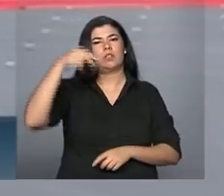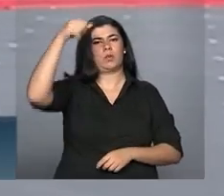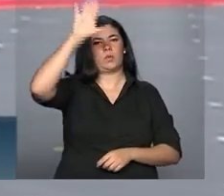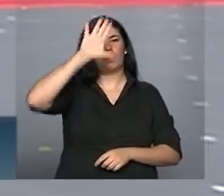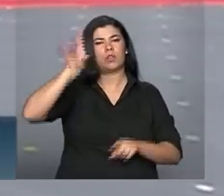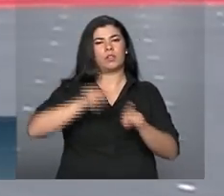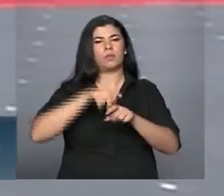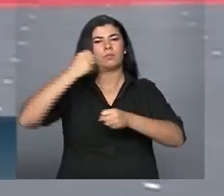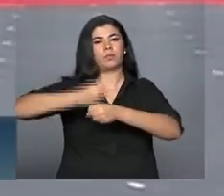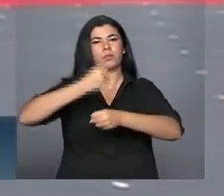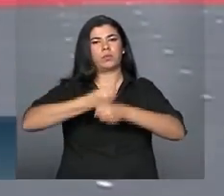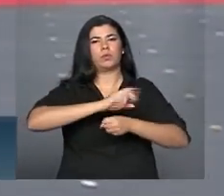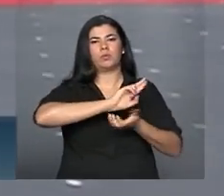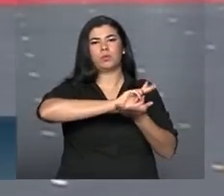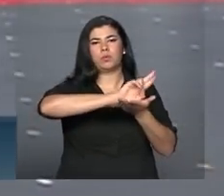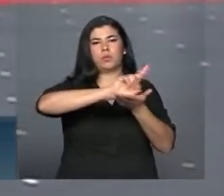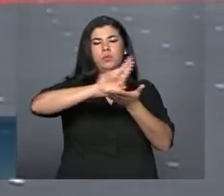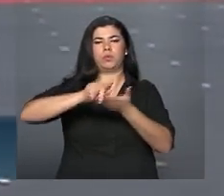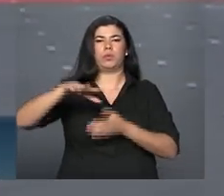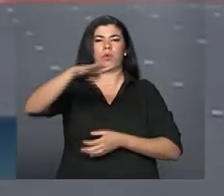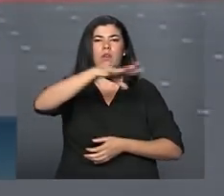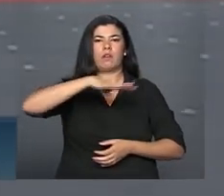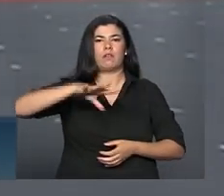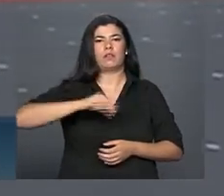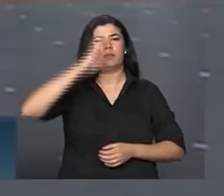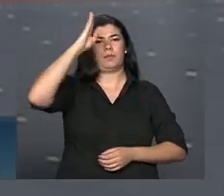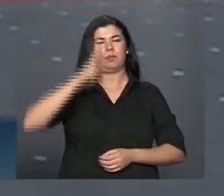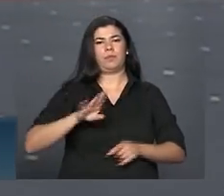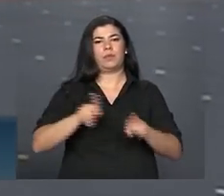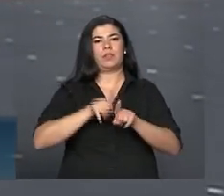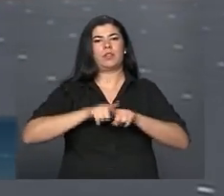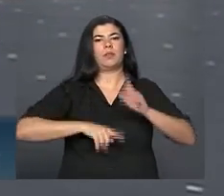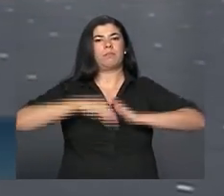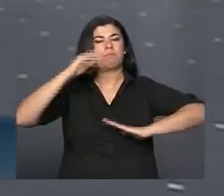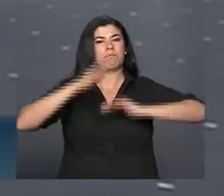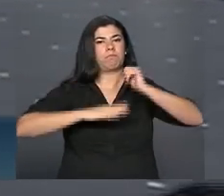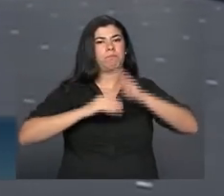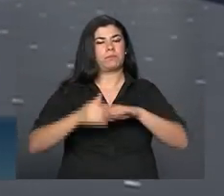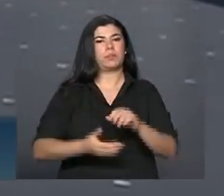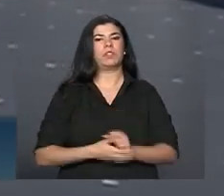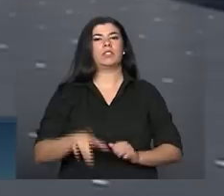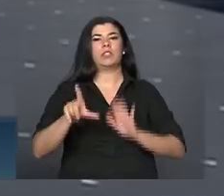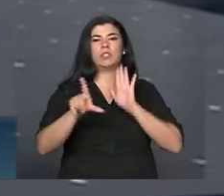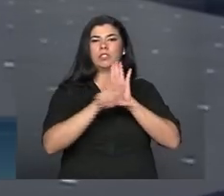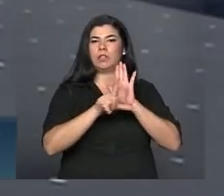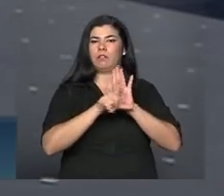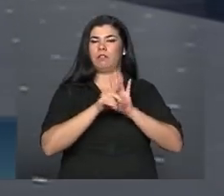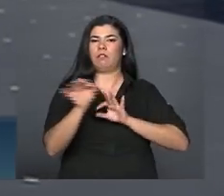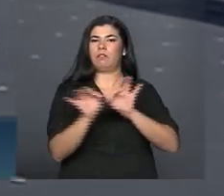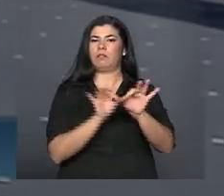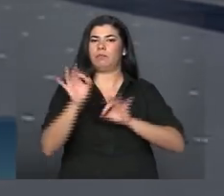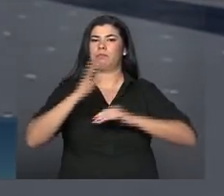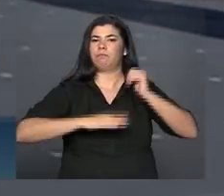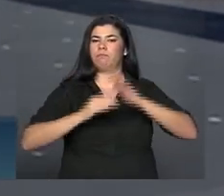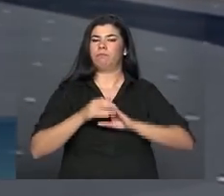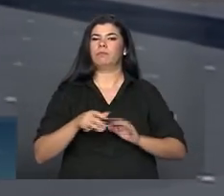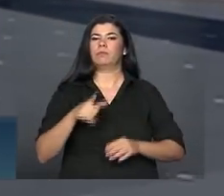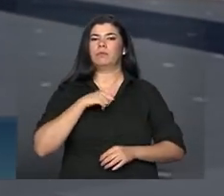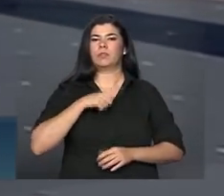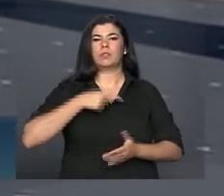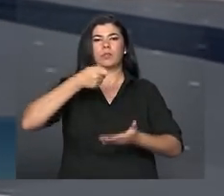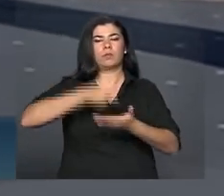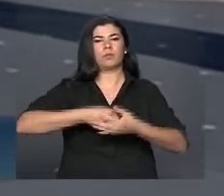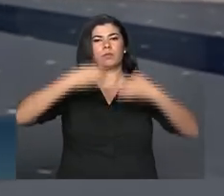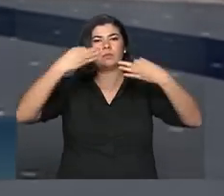em variadas regiões de nosso território e em operações de garantia da lei e da ordem, executadas